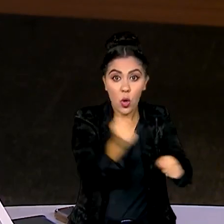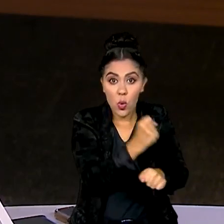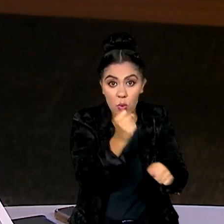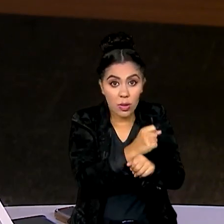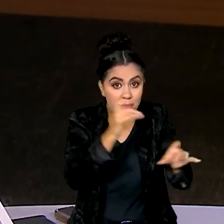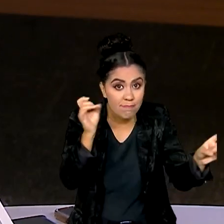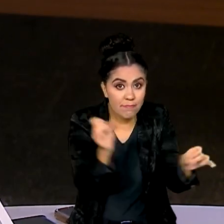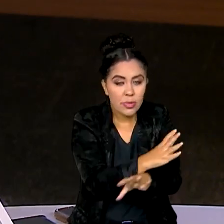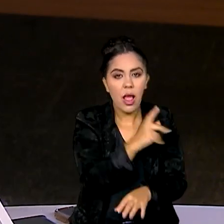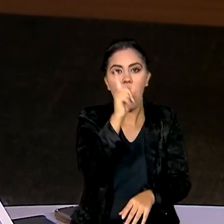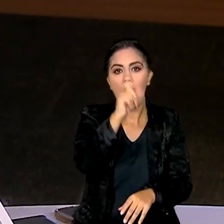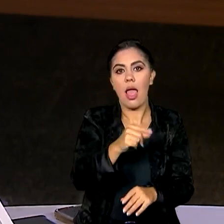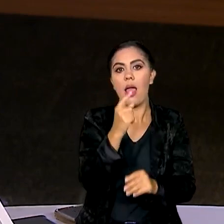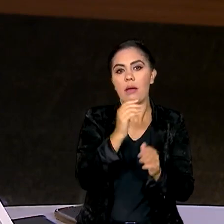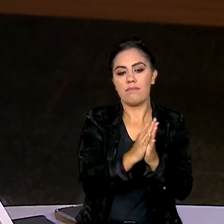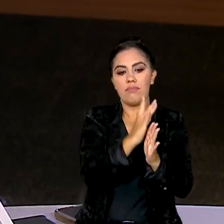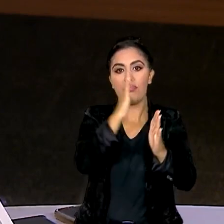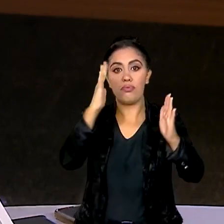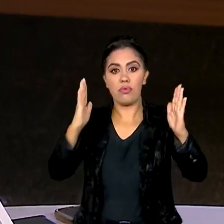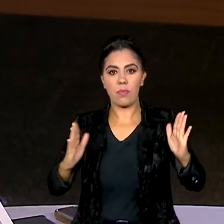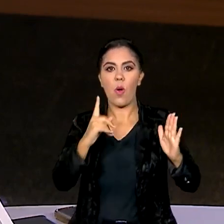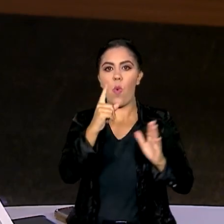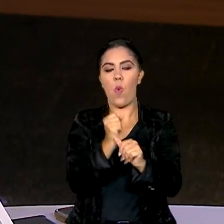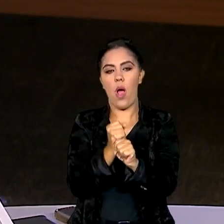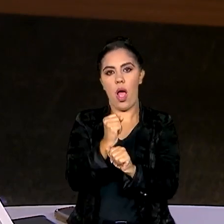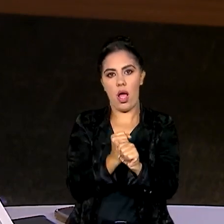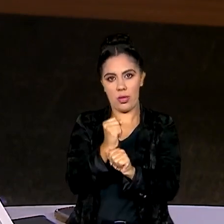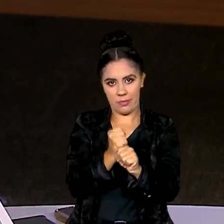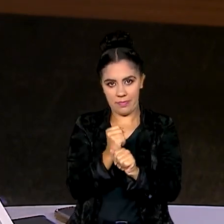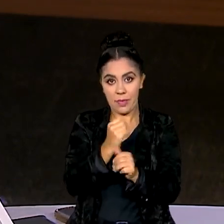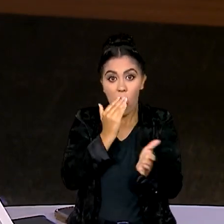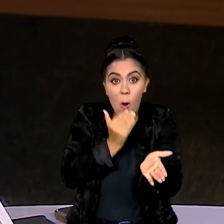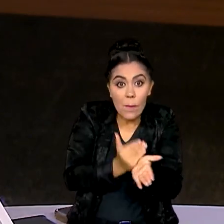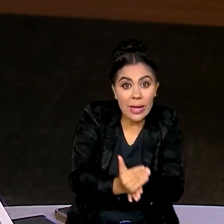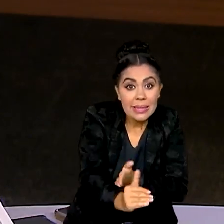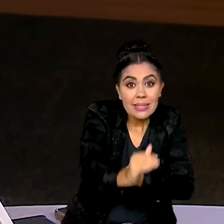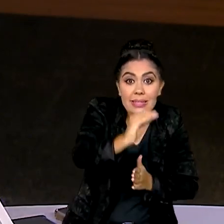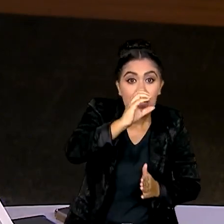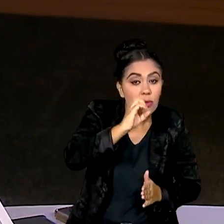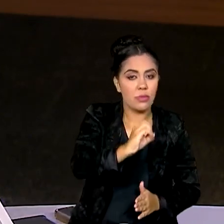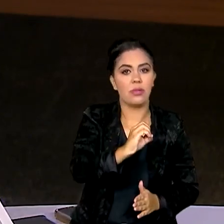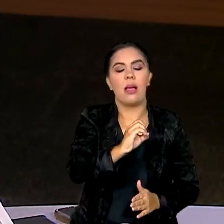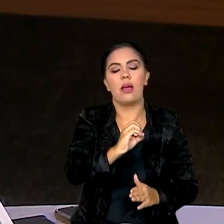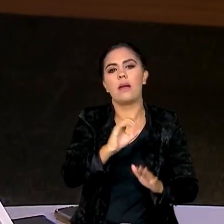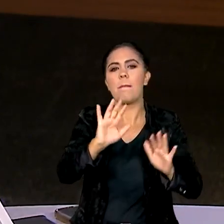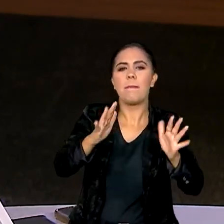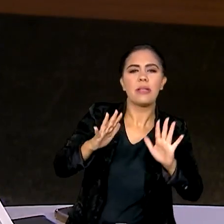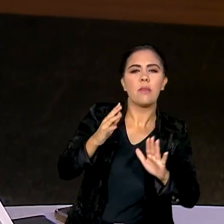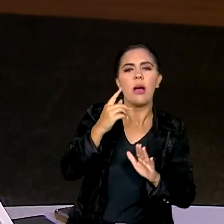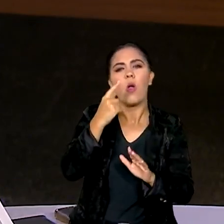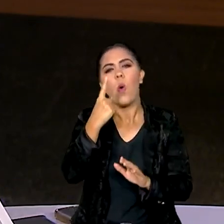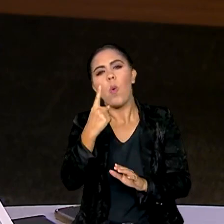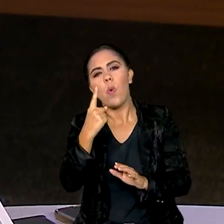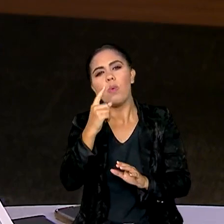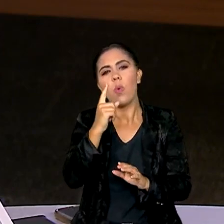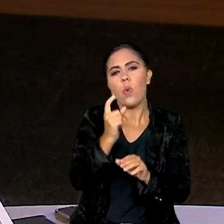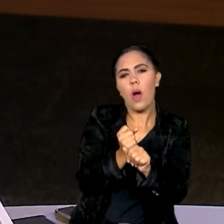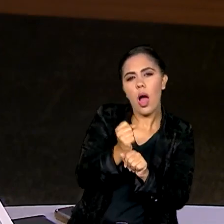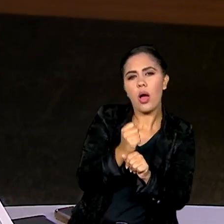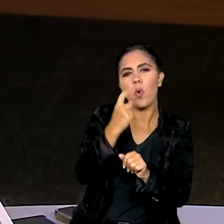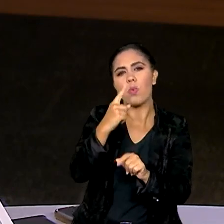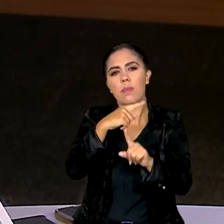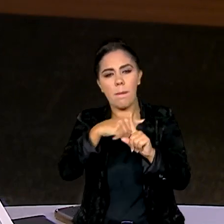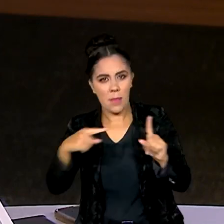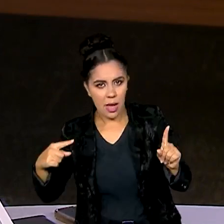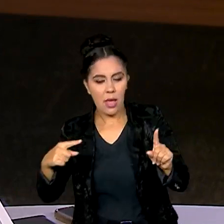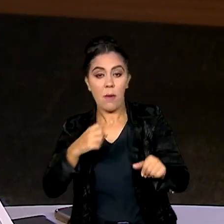ano. Uma creche, uma escola... Quando começa integral. Do zero, isso. Quando começa do zero, 1 ano e meio é o tempo de construção